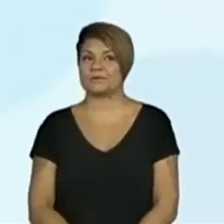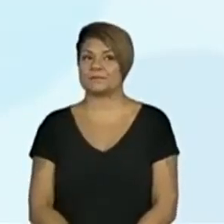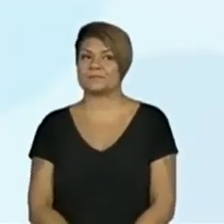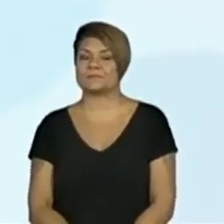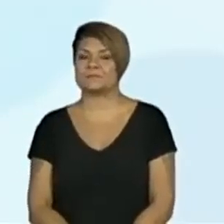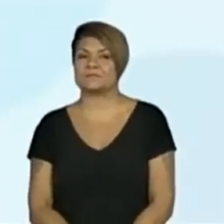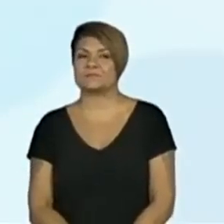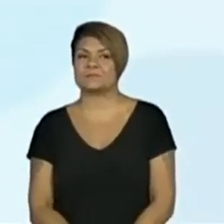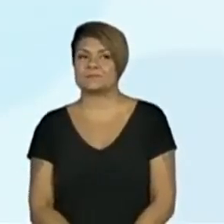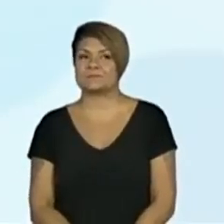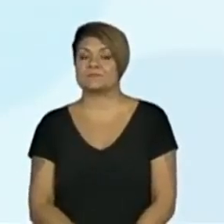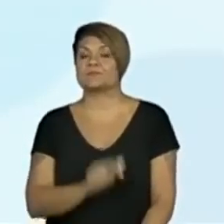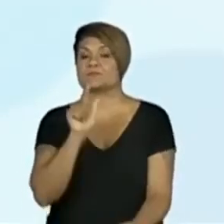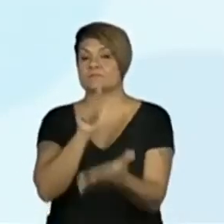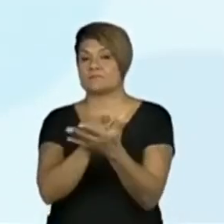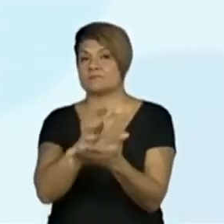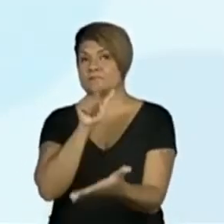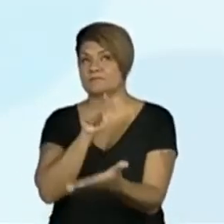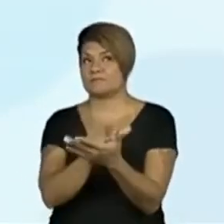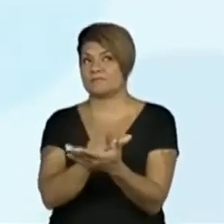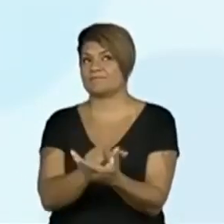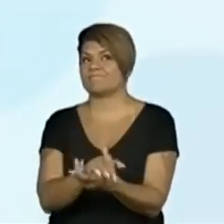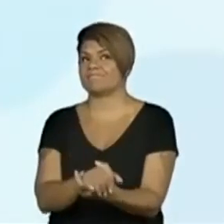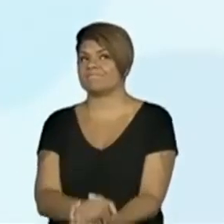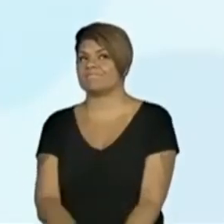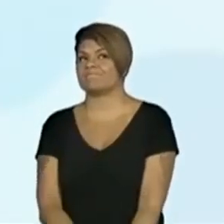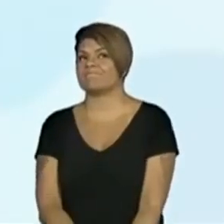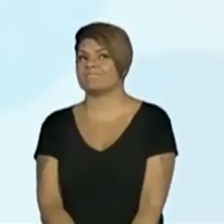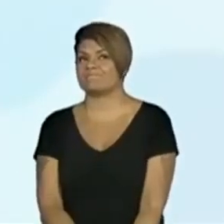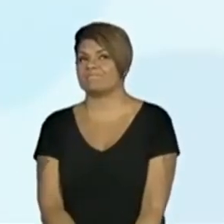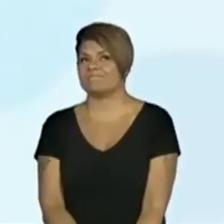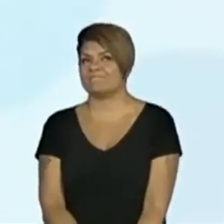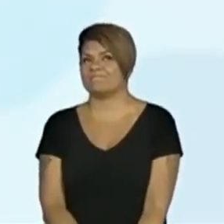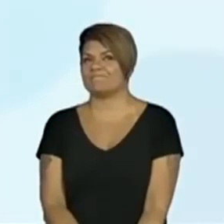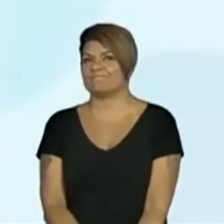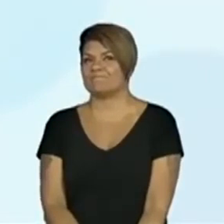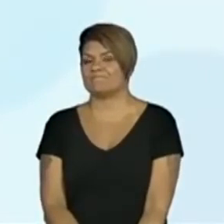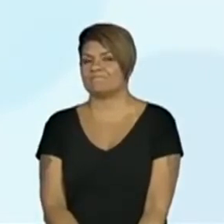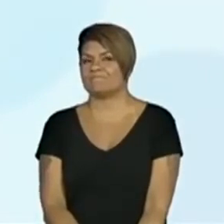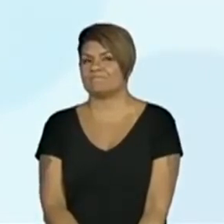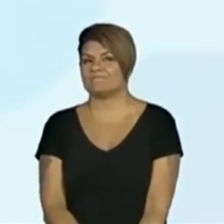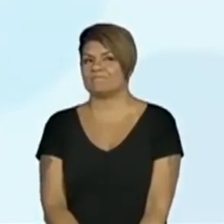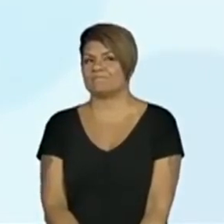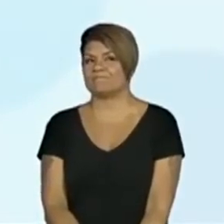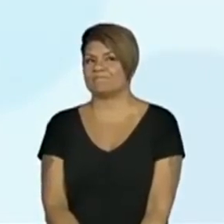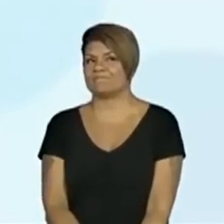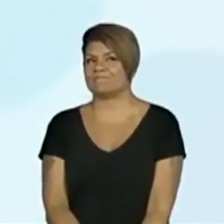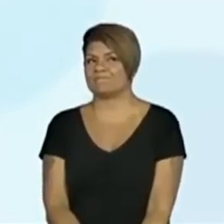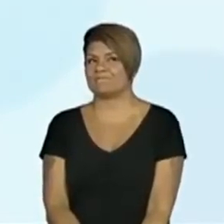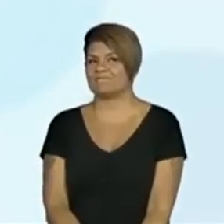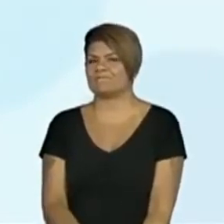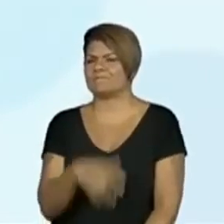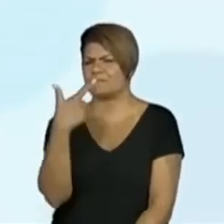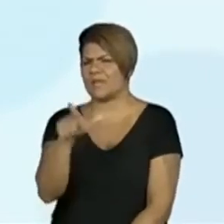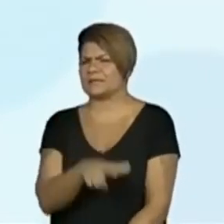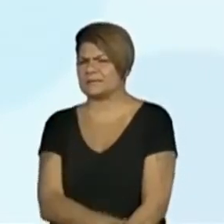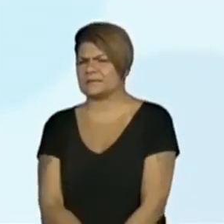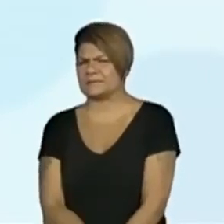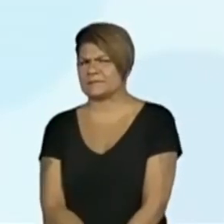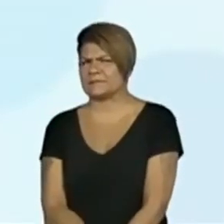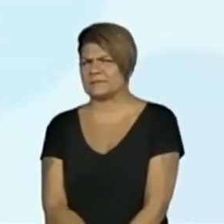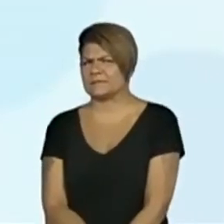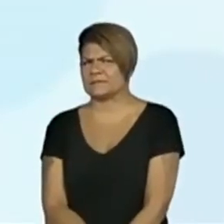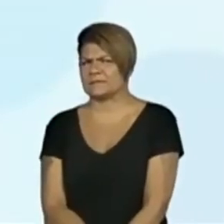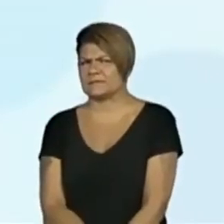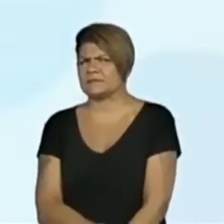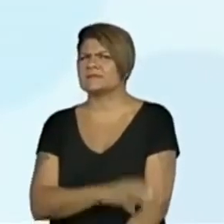isopor e de papel pro papel que mais mas eu não